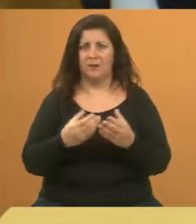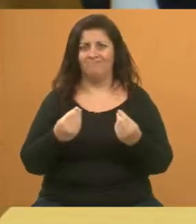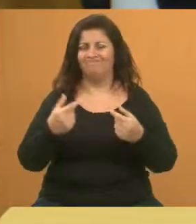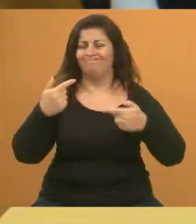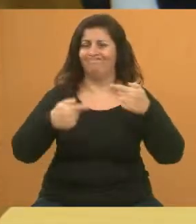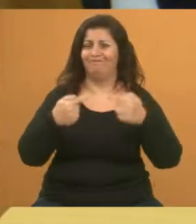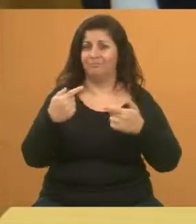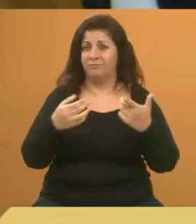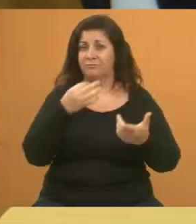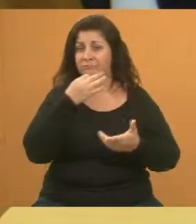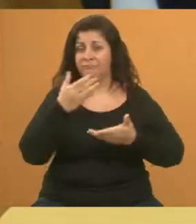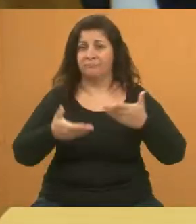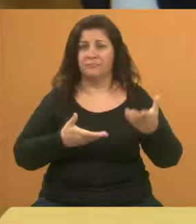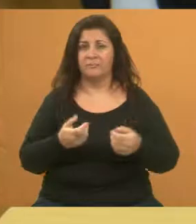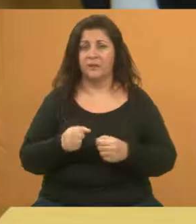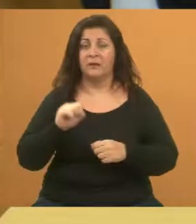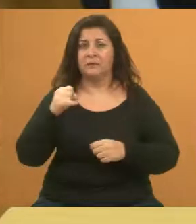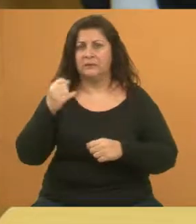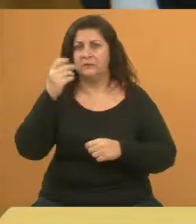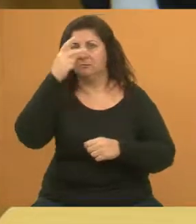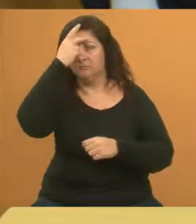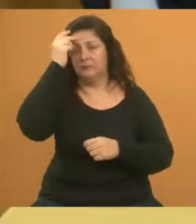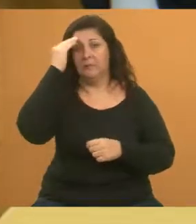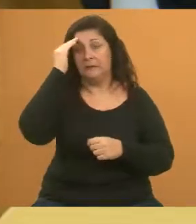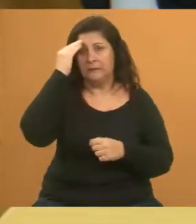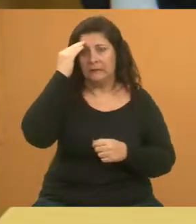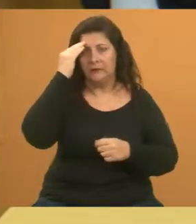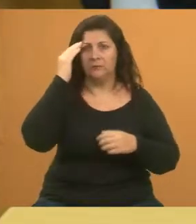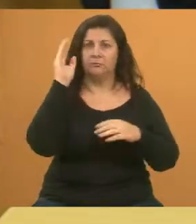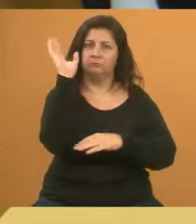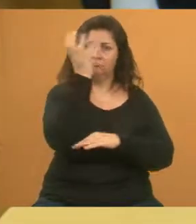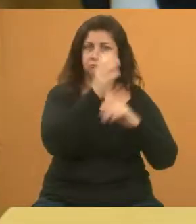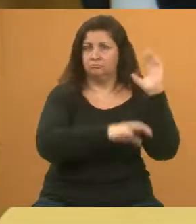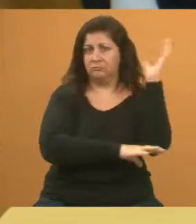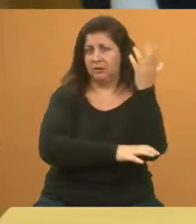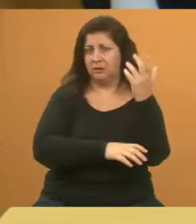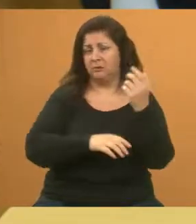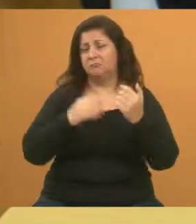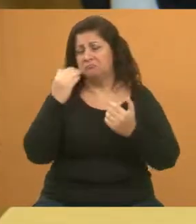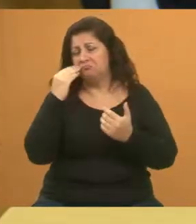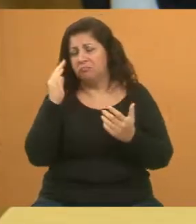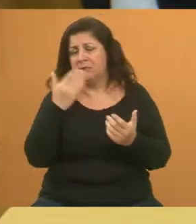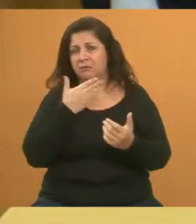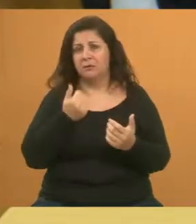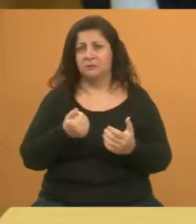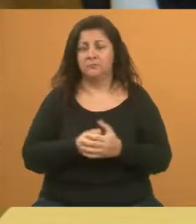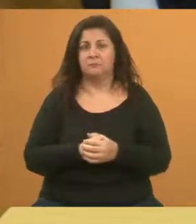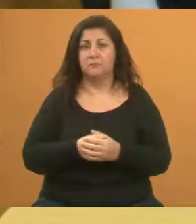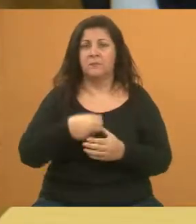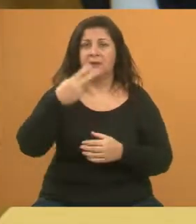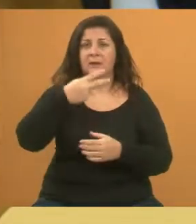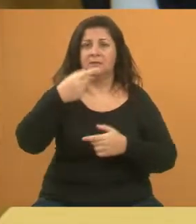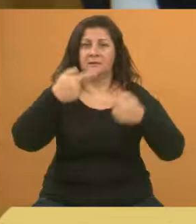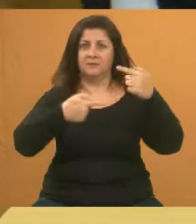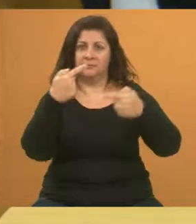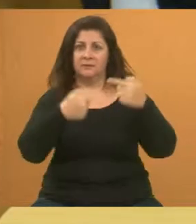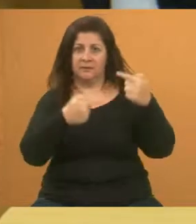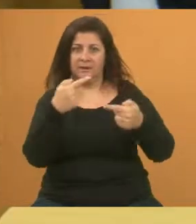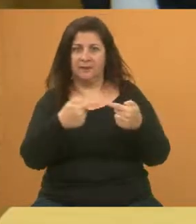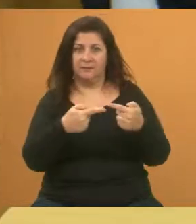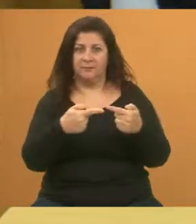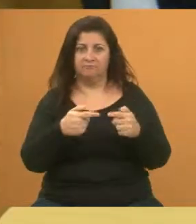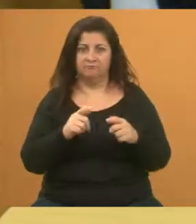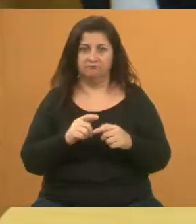polêmico. Para quem entende do meio ambiente, já não é tão polêmico assim. Na Segunda Guerra Mundial, gostaria que todos prestassem